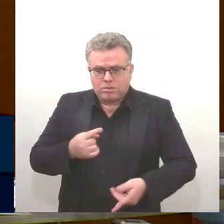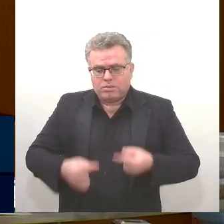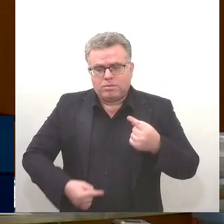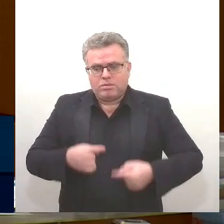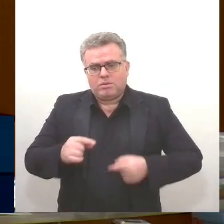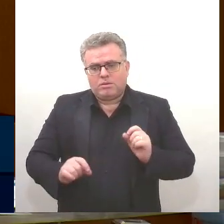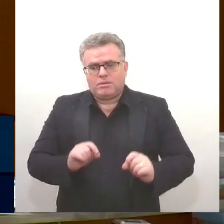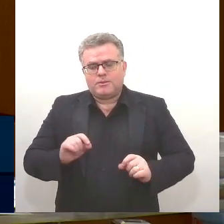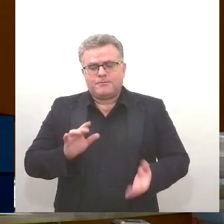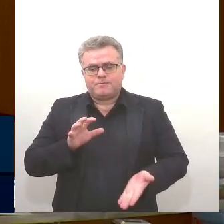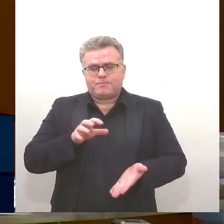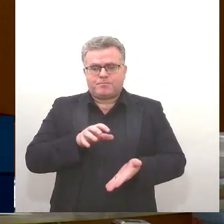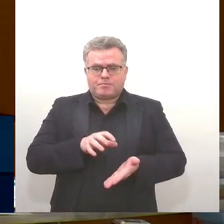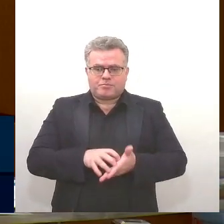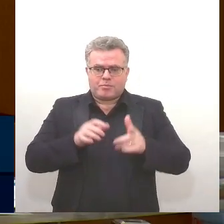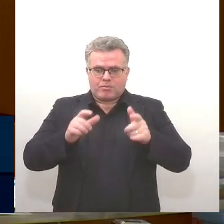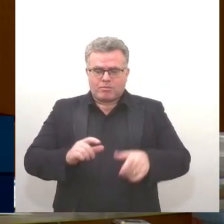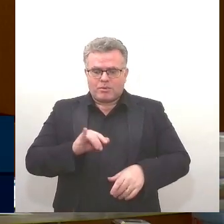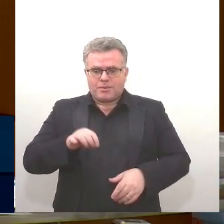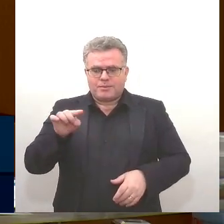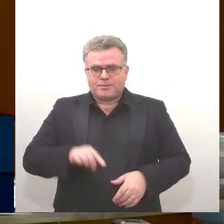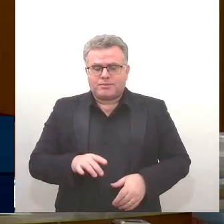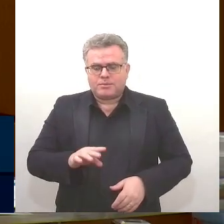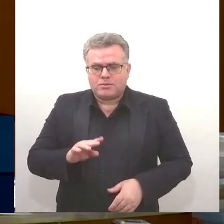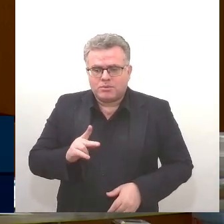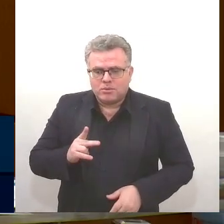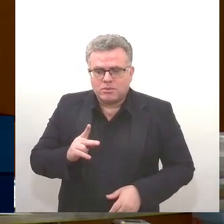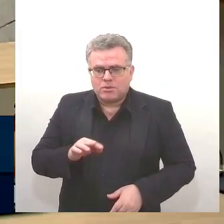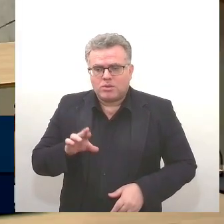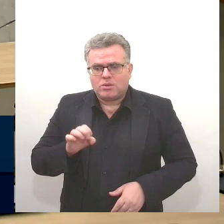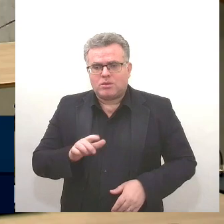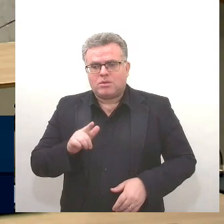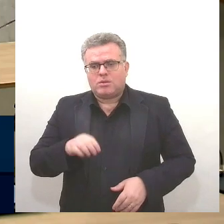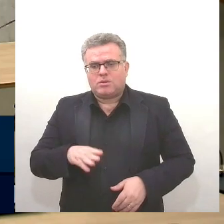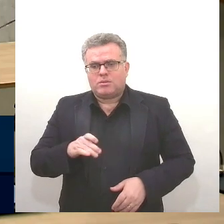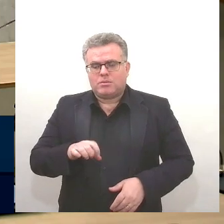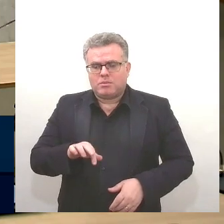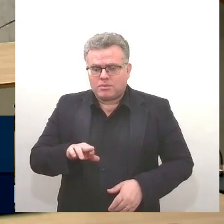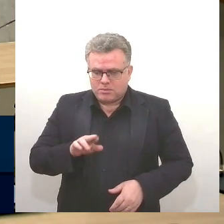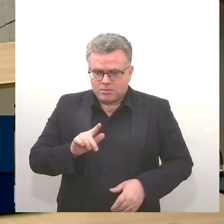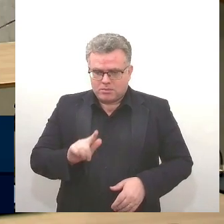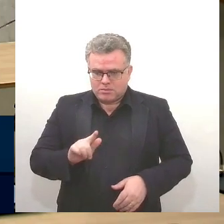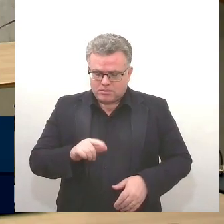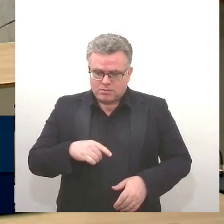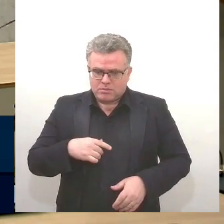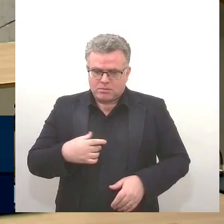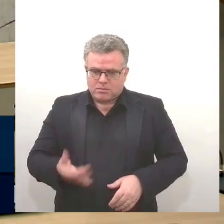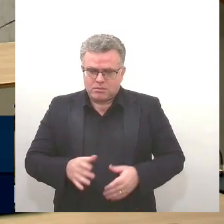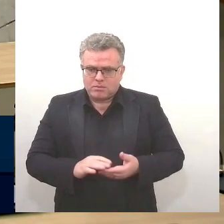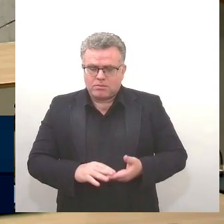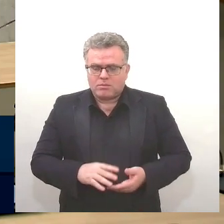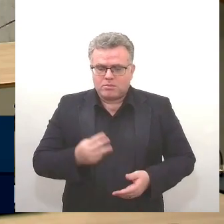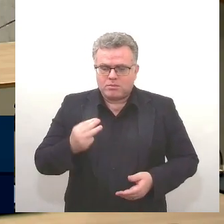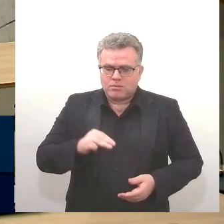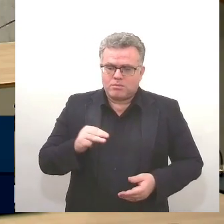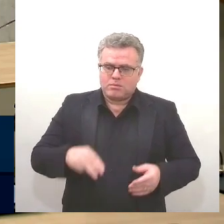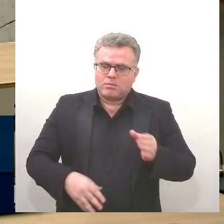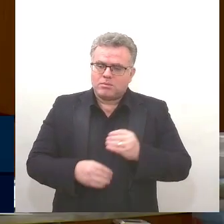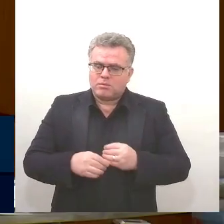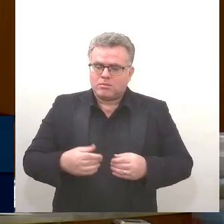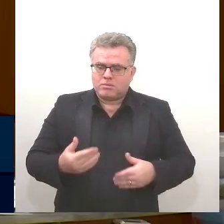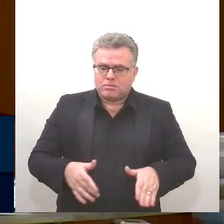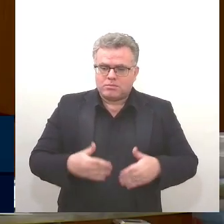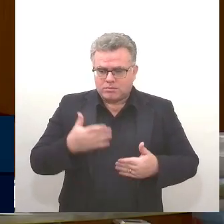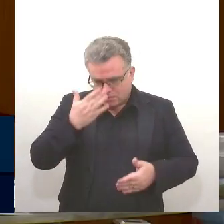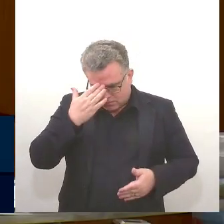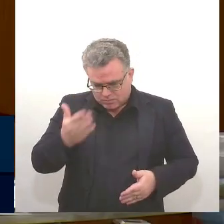José Rolemberg Leite muito importante sobre a tese mais 3 minutos Obrigada Senor presente sobre